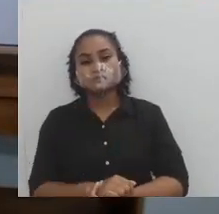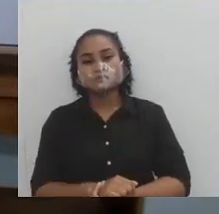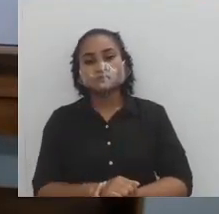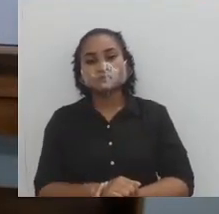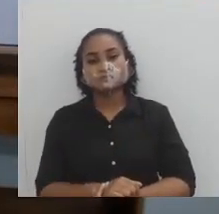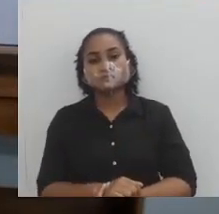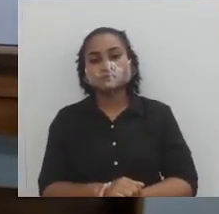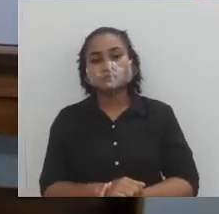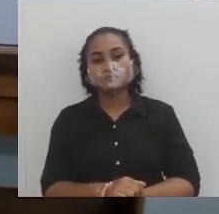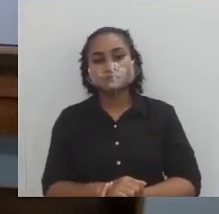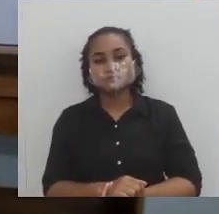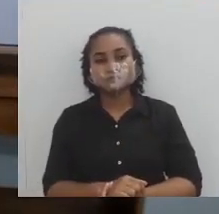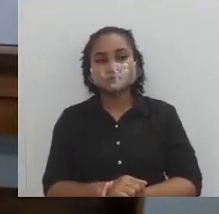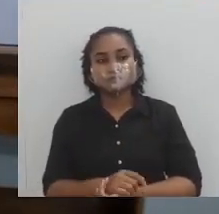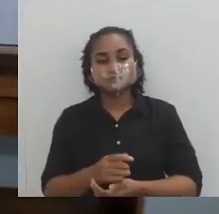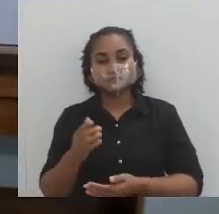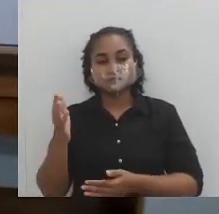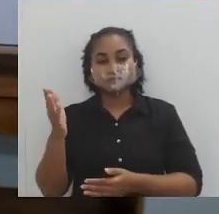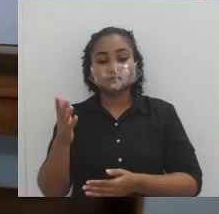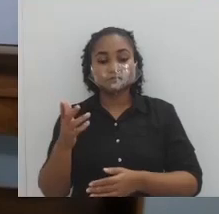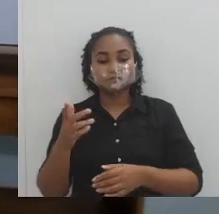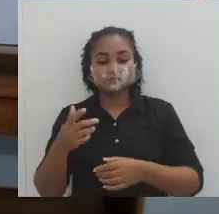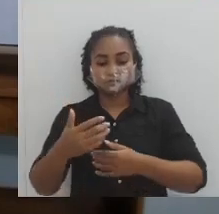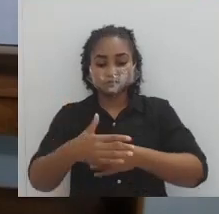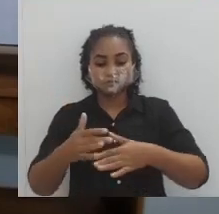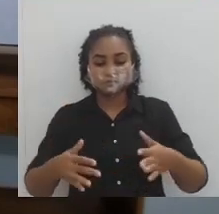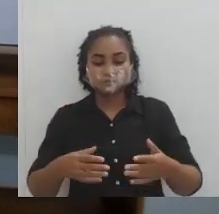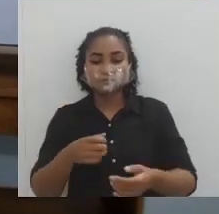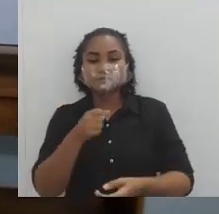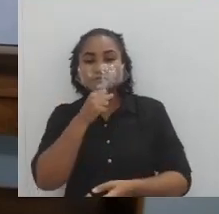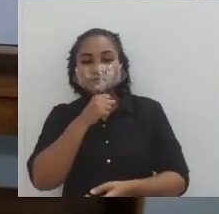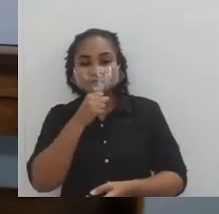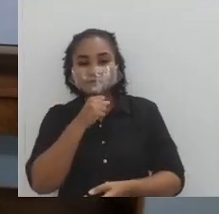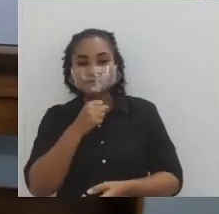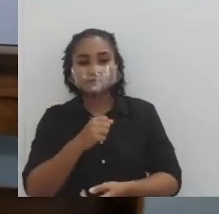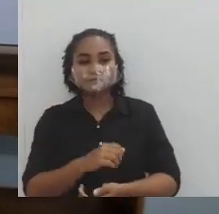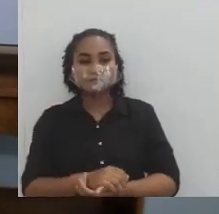o Jogo da Velha.